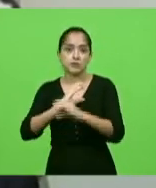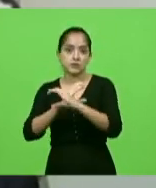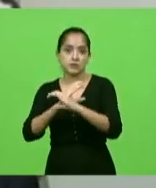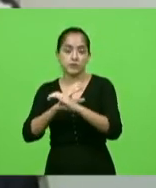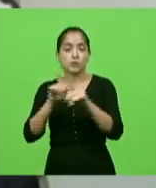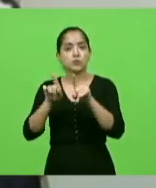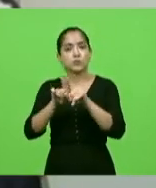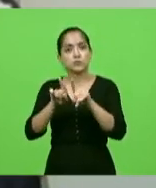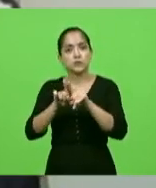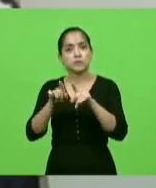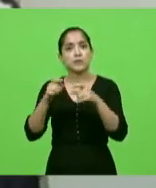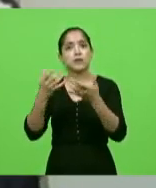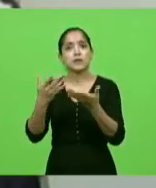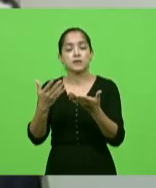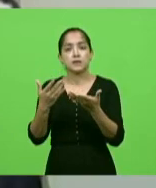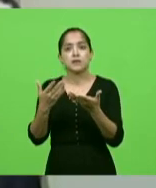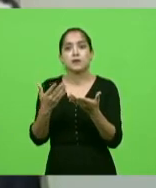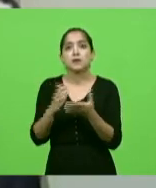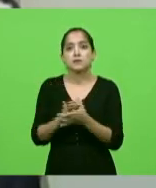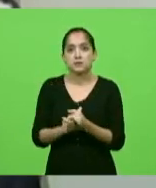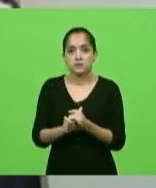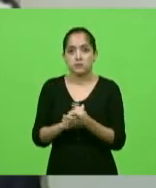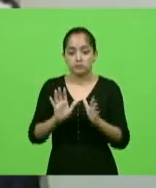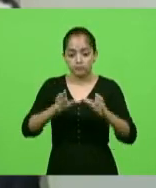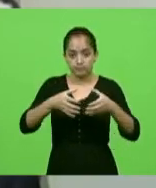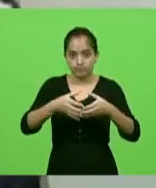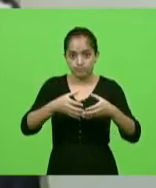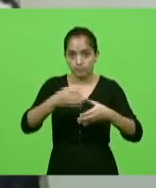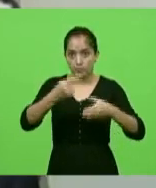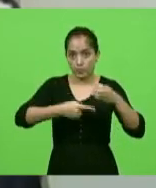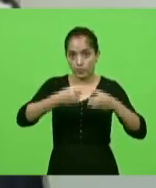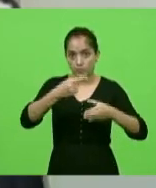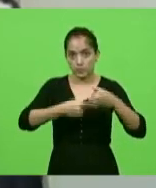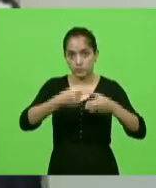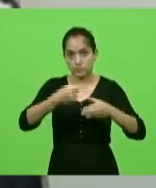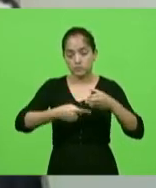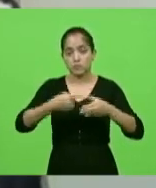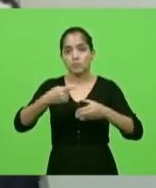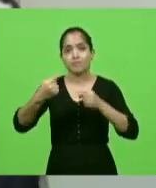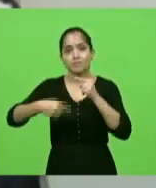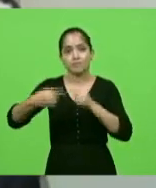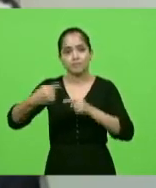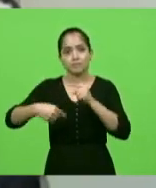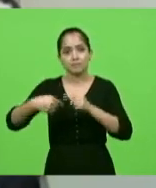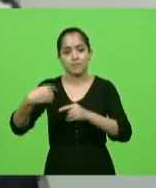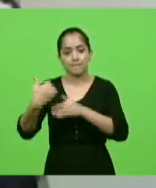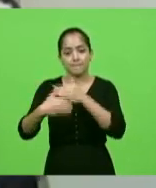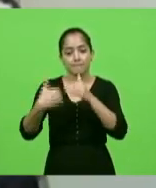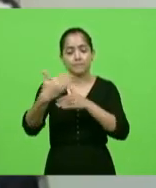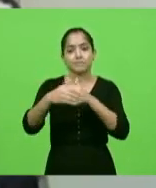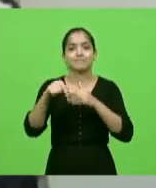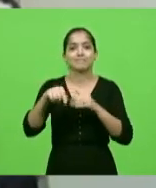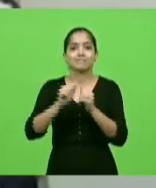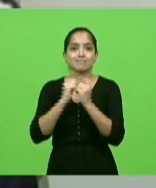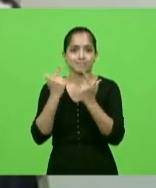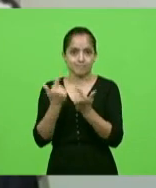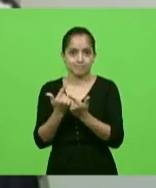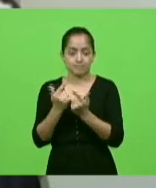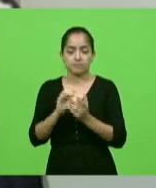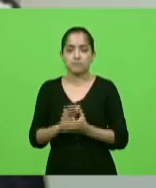bem como se deu em razão da comissão parlamentar de inquérito dos respiradores que tramitou na Assembleia